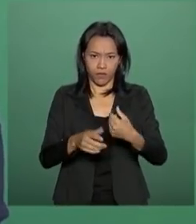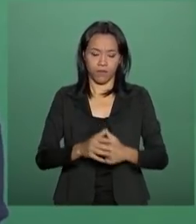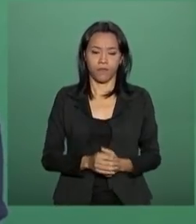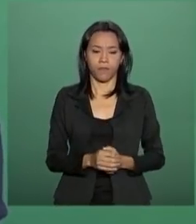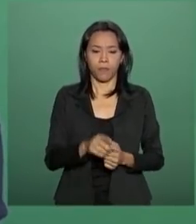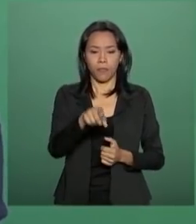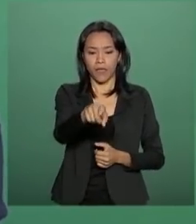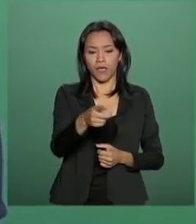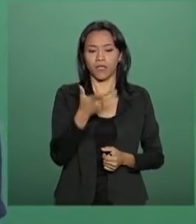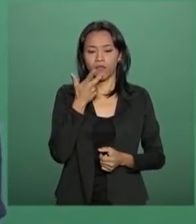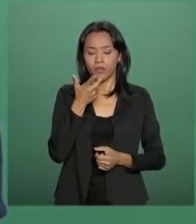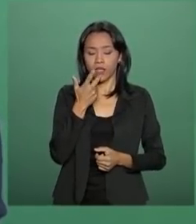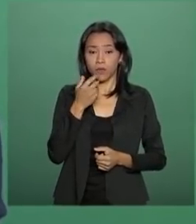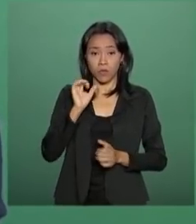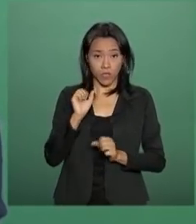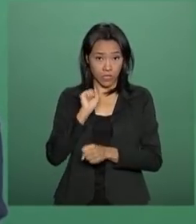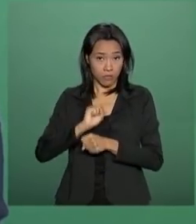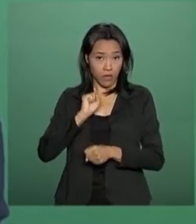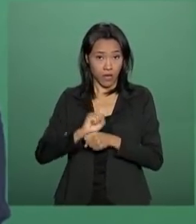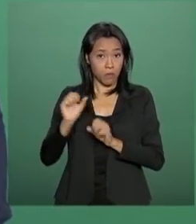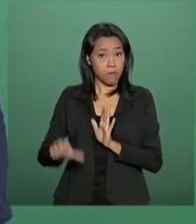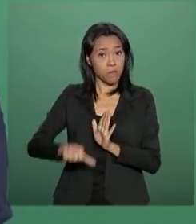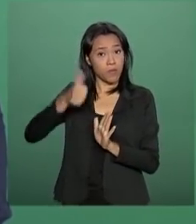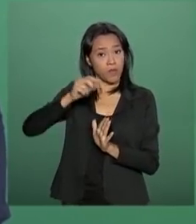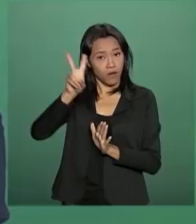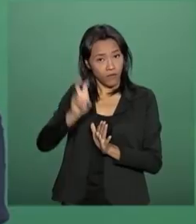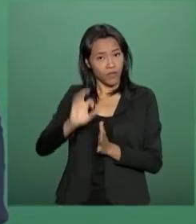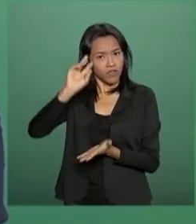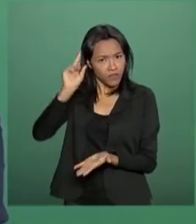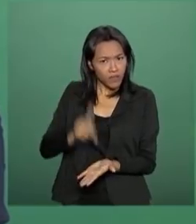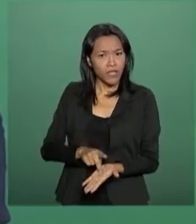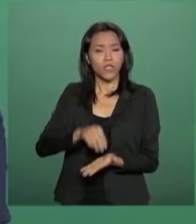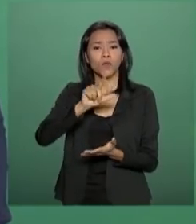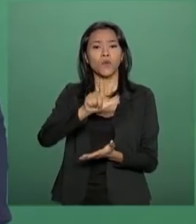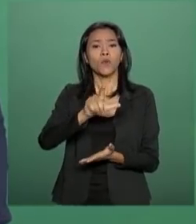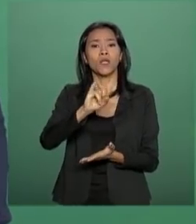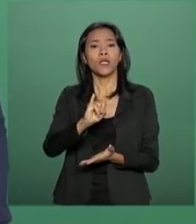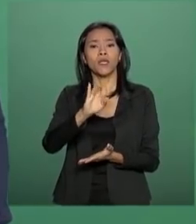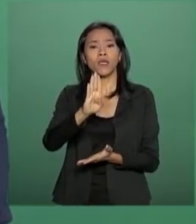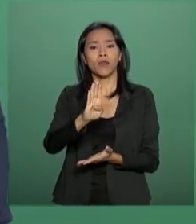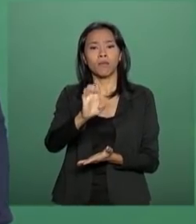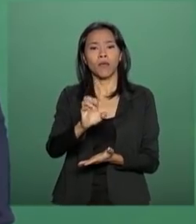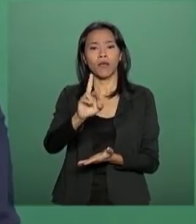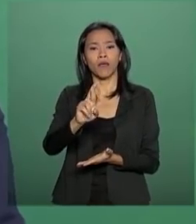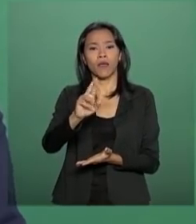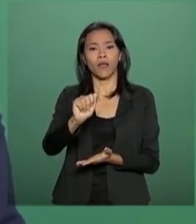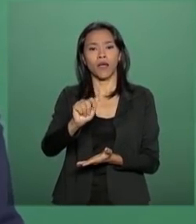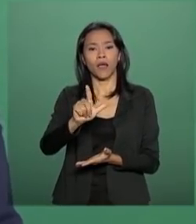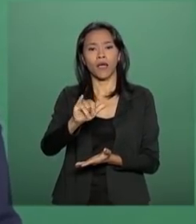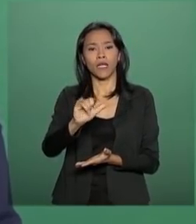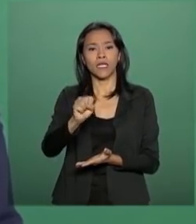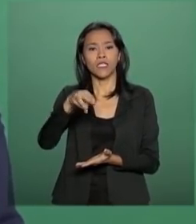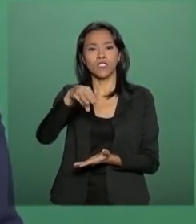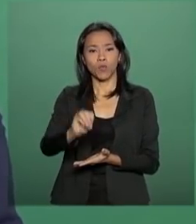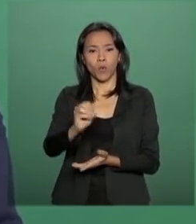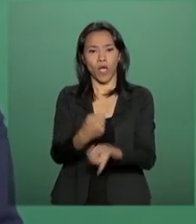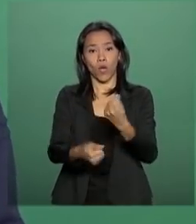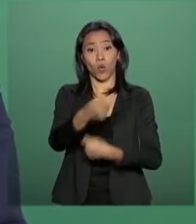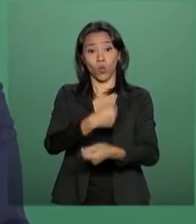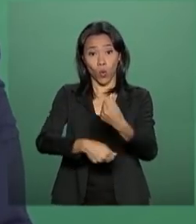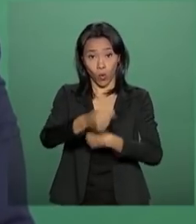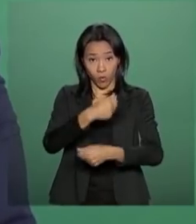Esperamos pela primeira vez de verdade que o liberalismo econômico seja implementado a favor de todos nós.